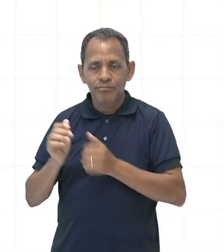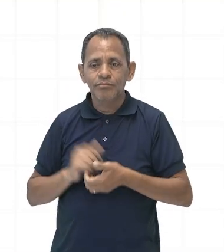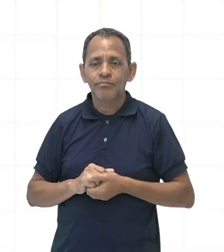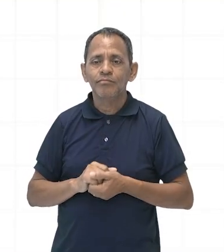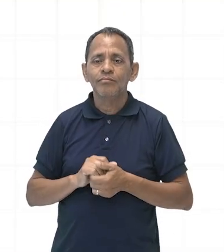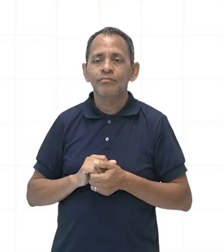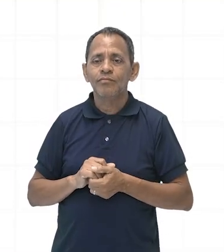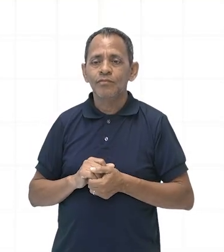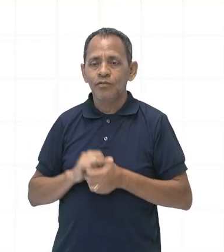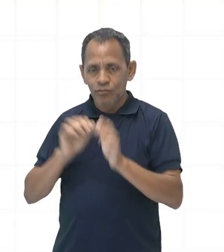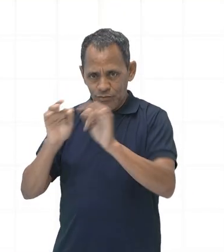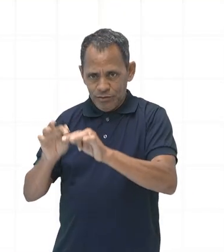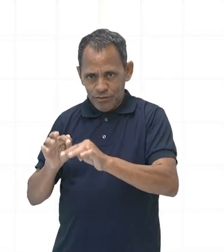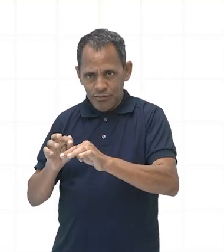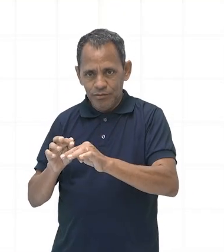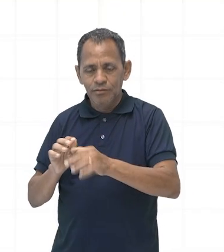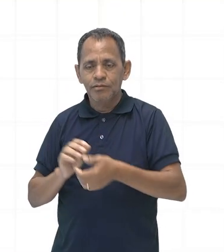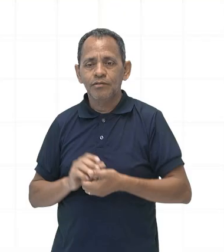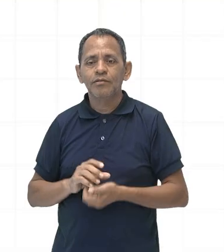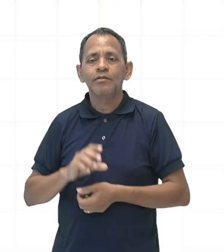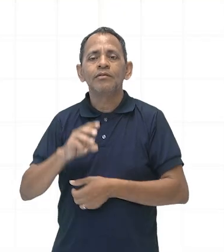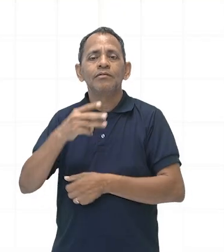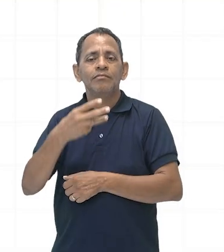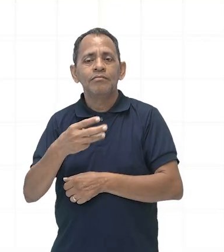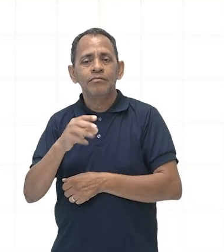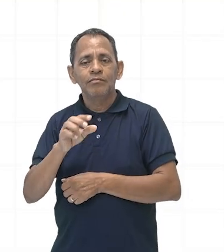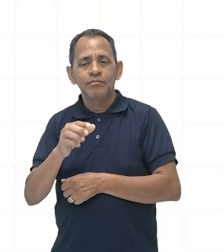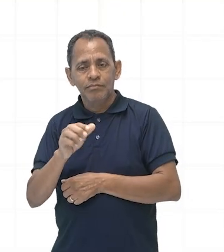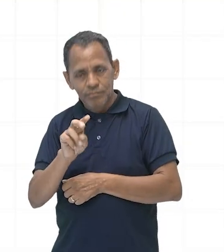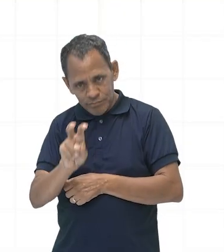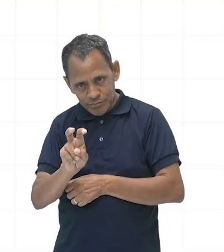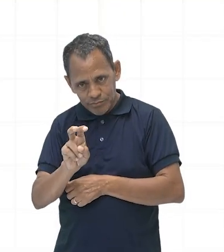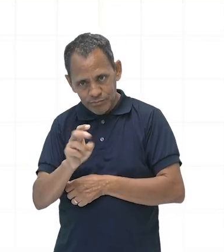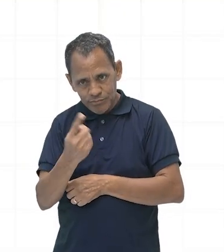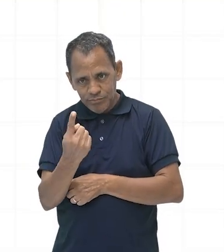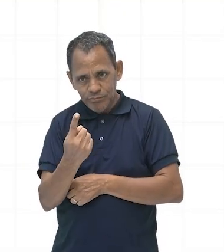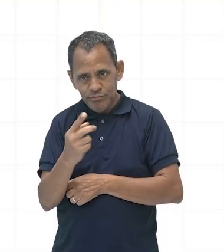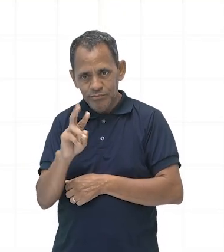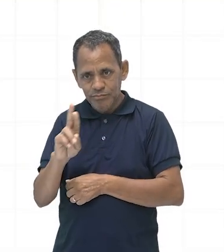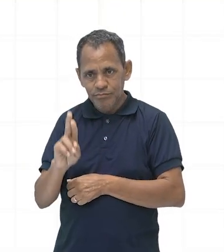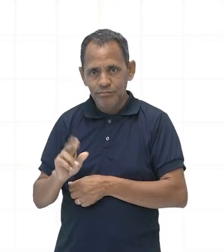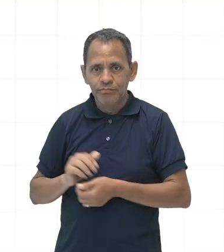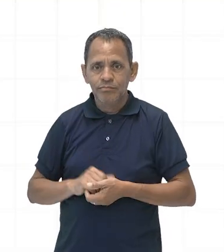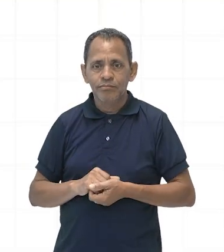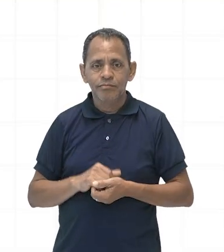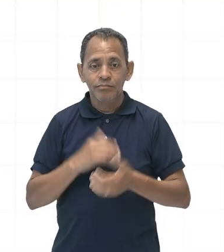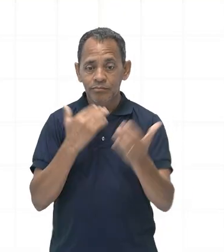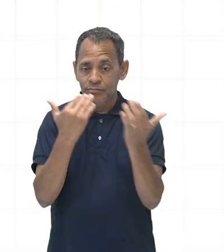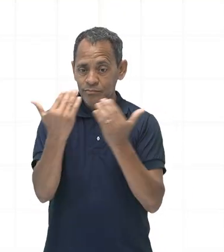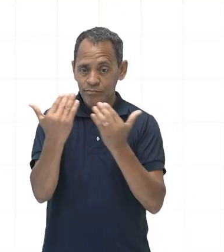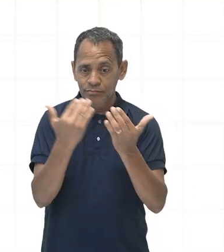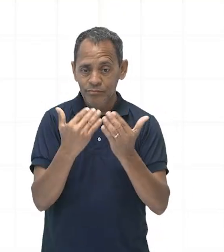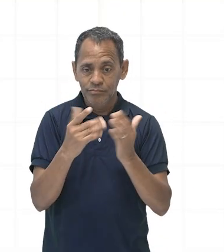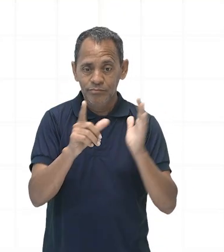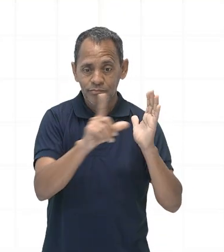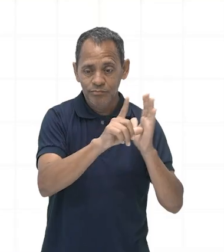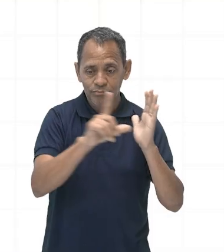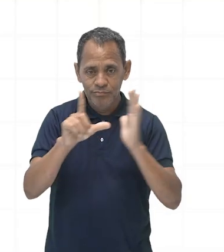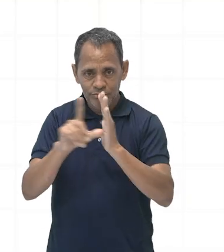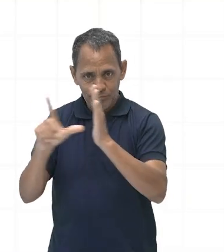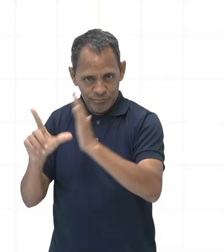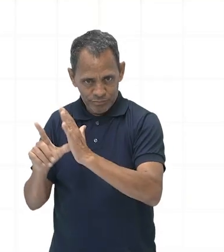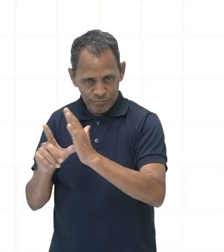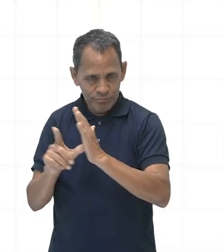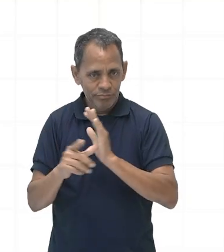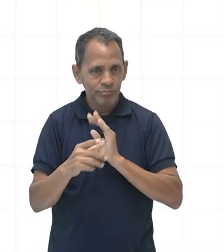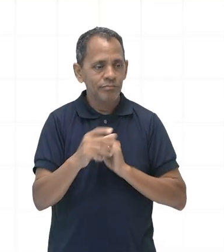351. Ora, observe agora, vamos fazer o comparativo, né?